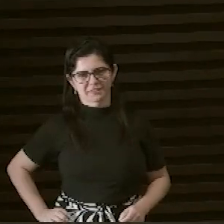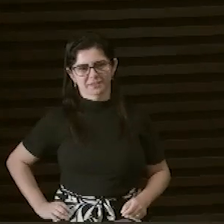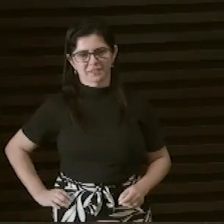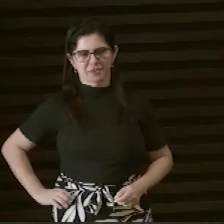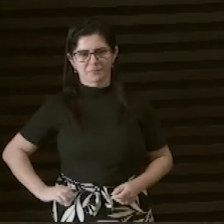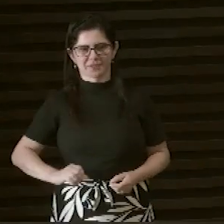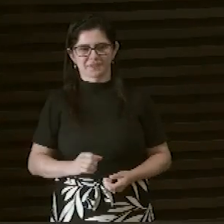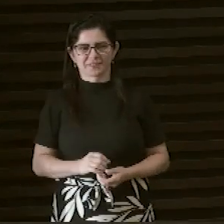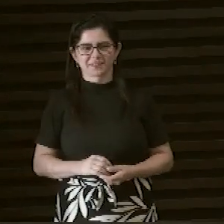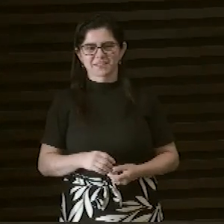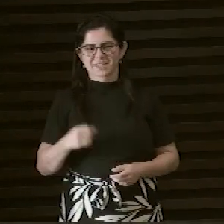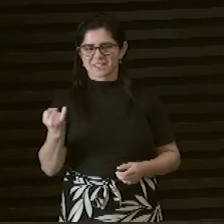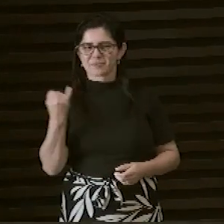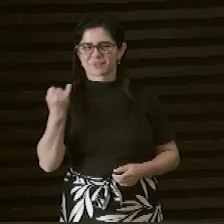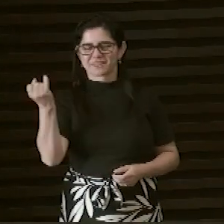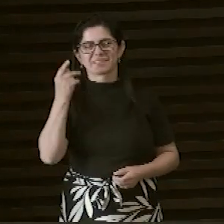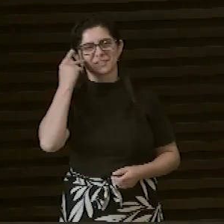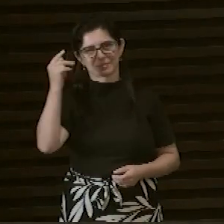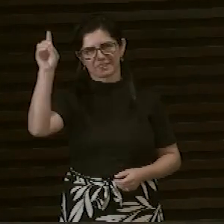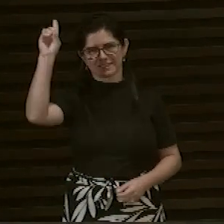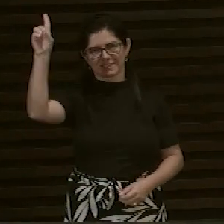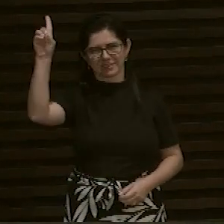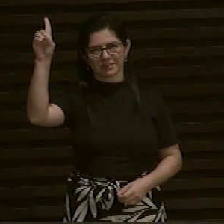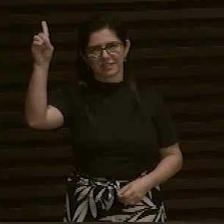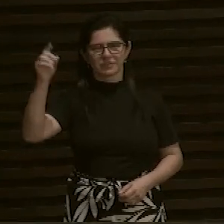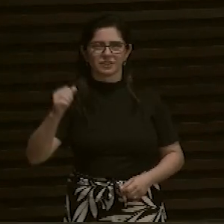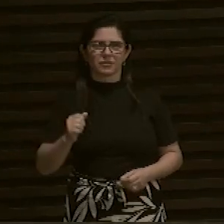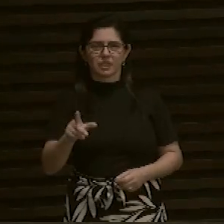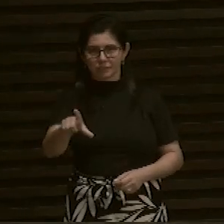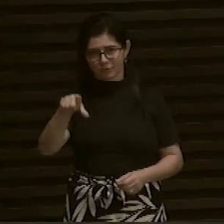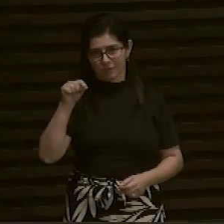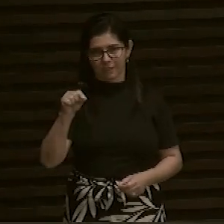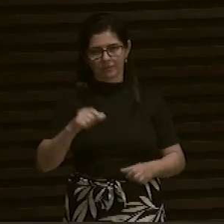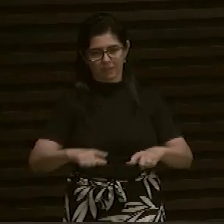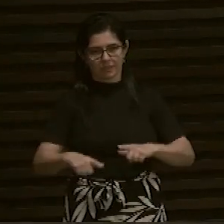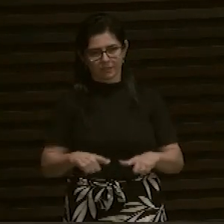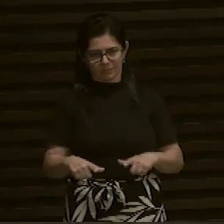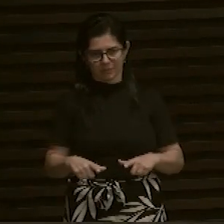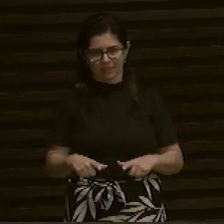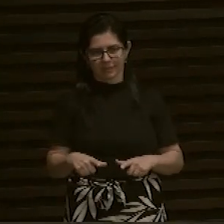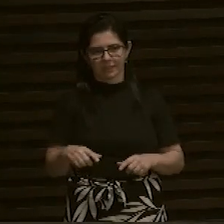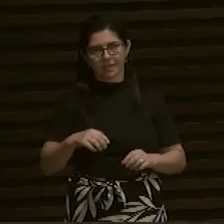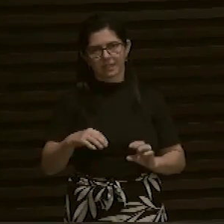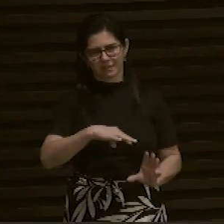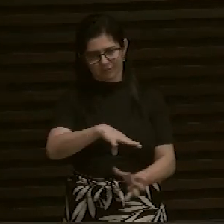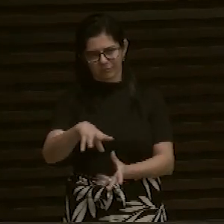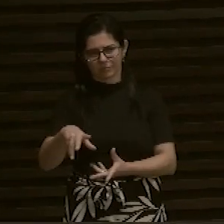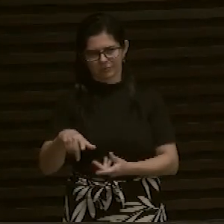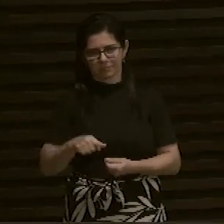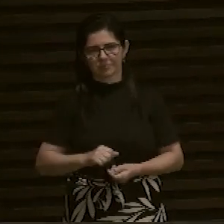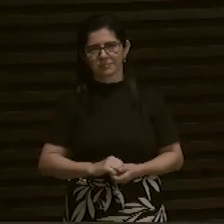de Deus, essa que é a forma que o Senhor escolheu para trabalhar na terra. E antes de qualquer